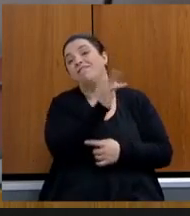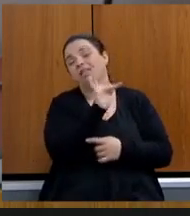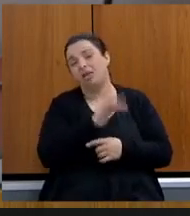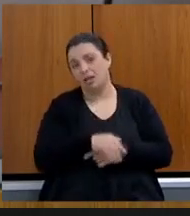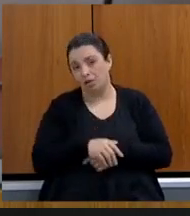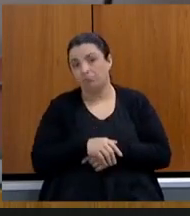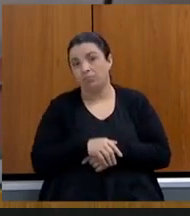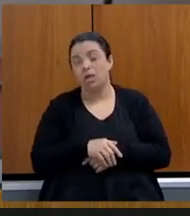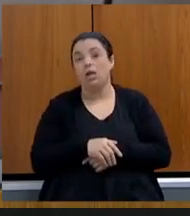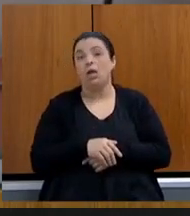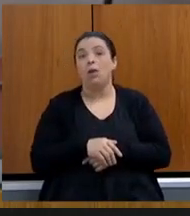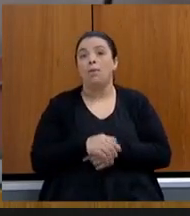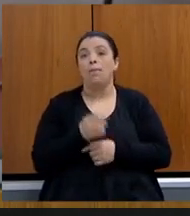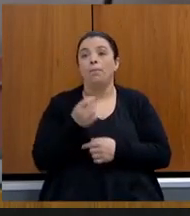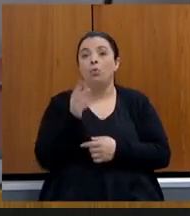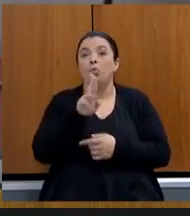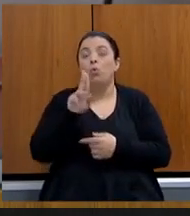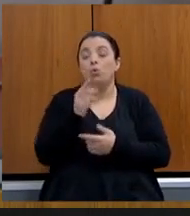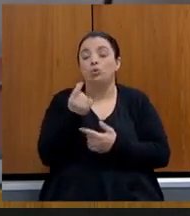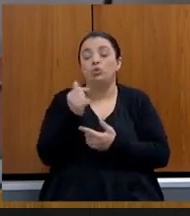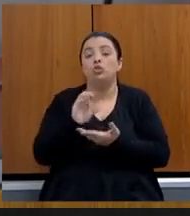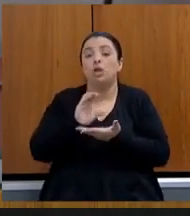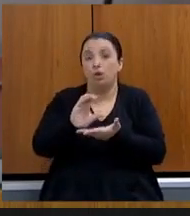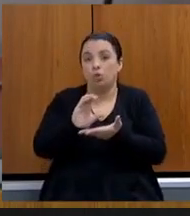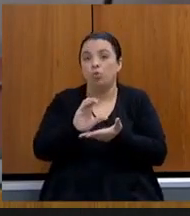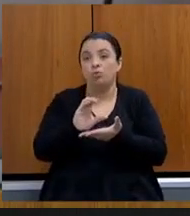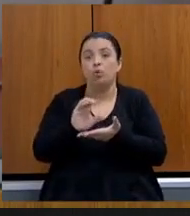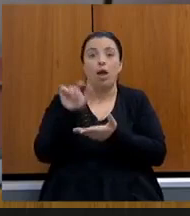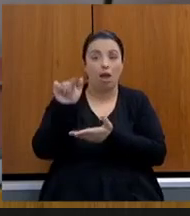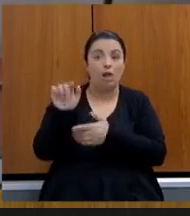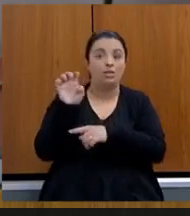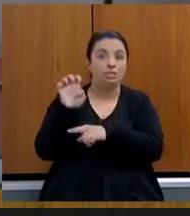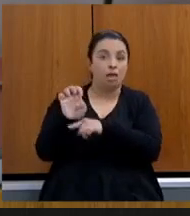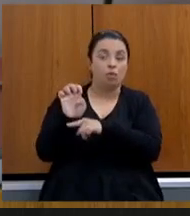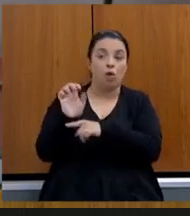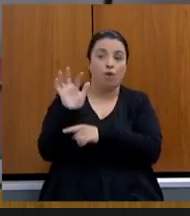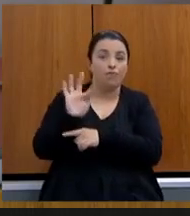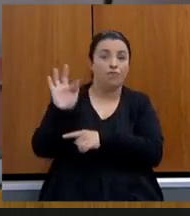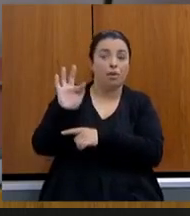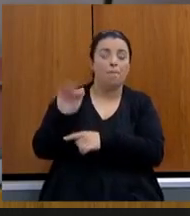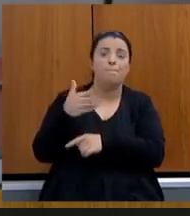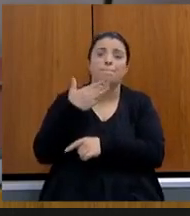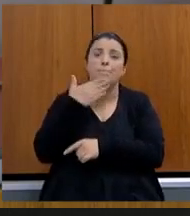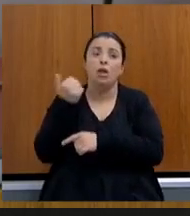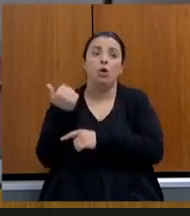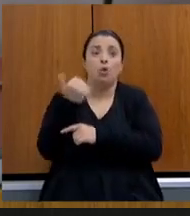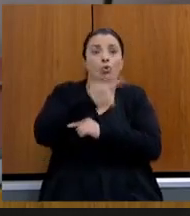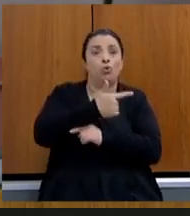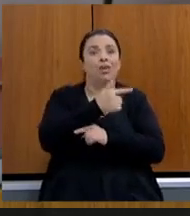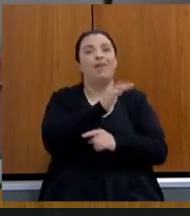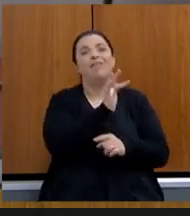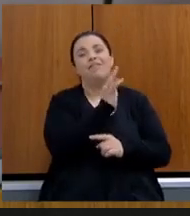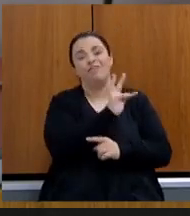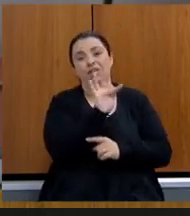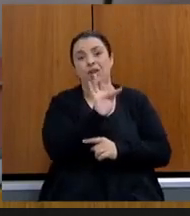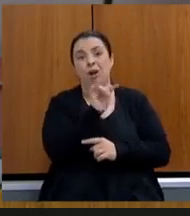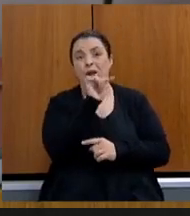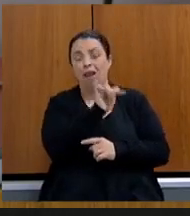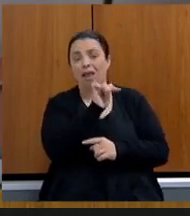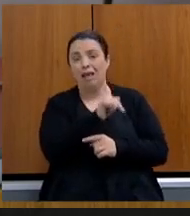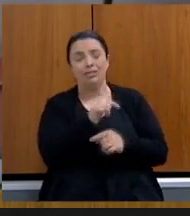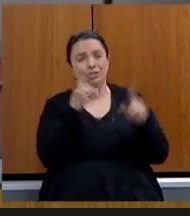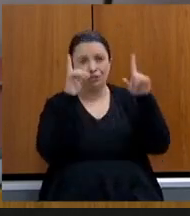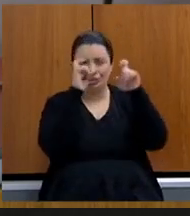em relação à aplicação de recursos a gente tem tido notícias de universidades federais muito uma situação periclitante